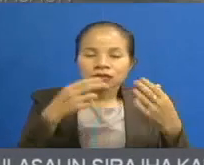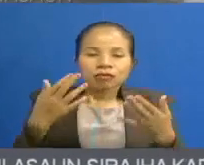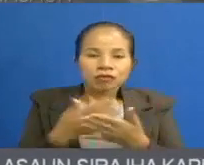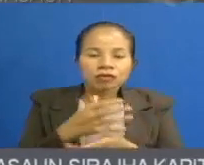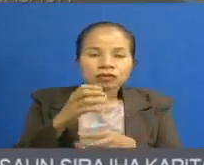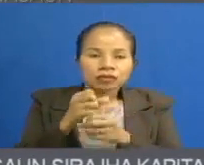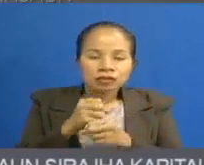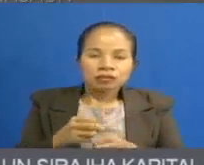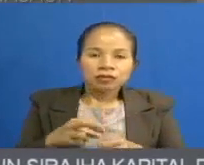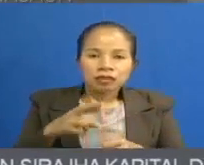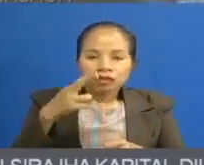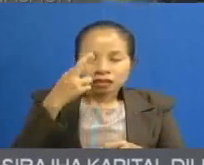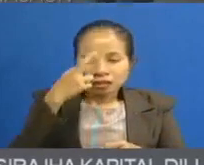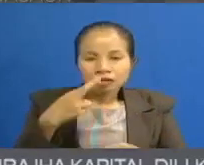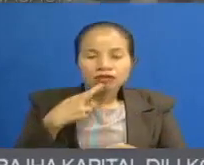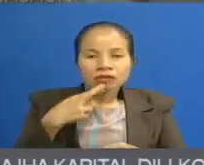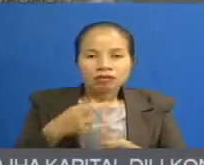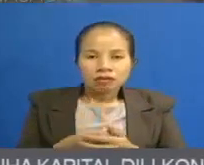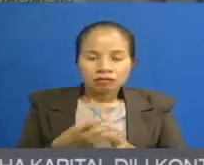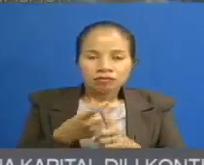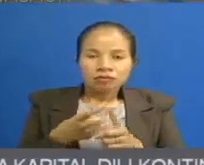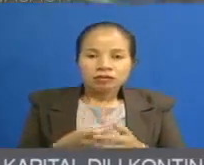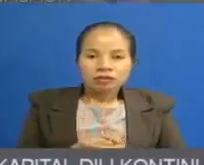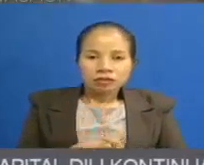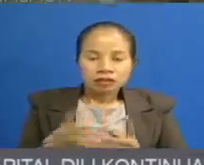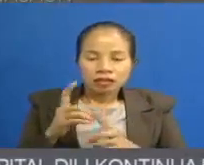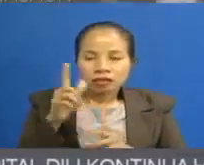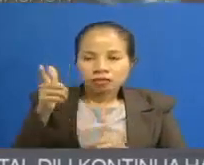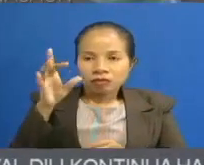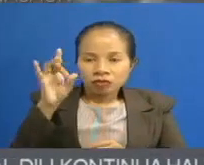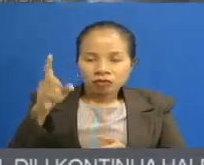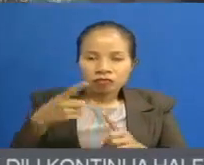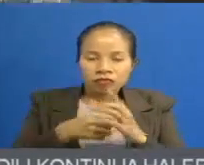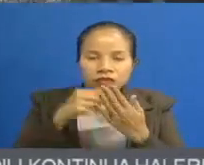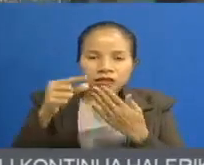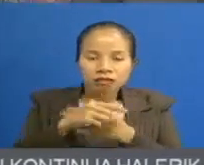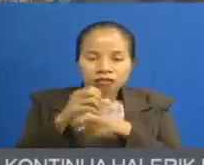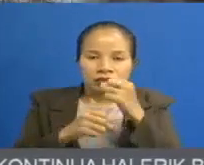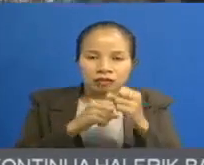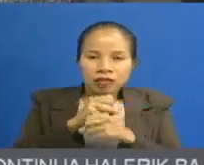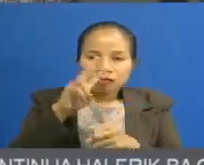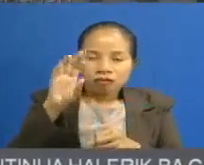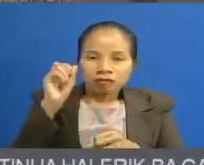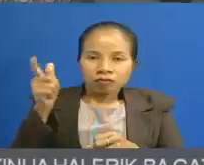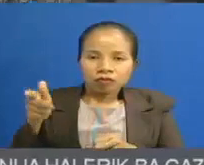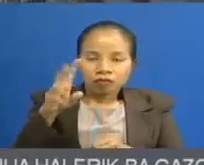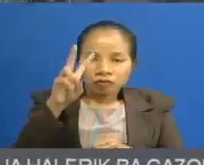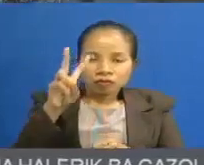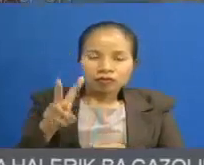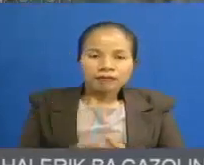nebesimu ihe Roma, husi amu papa, ihe lorong ronul resenhitu fulang Agusto, tinan rihun rua ronul